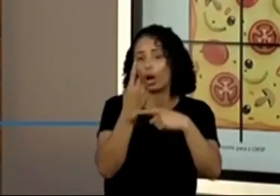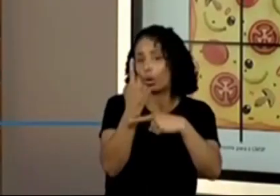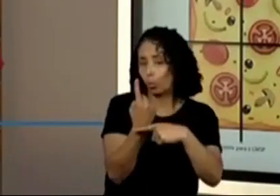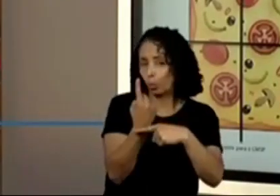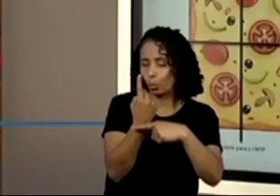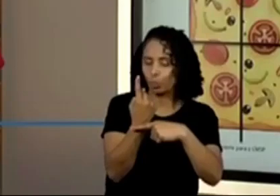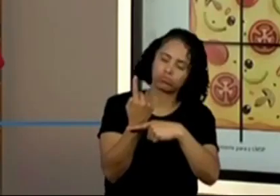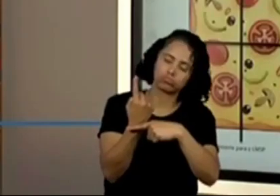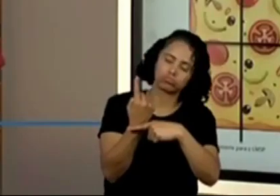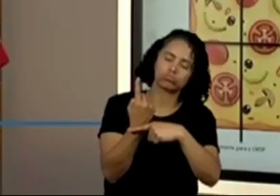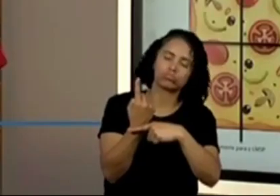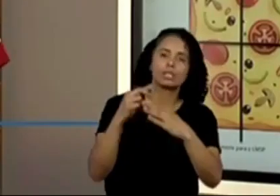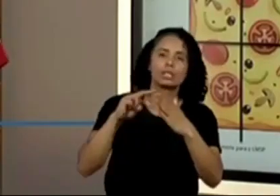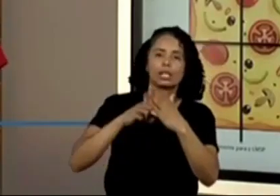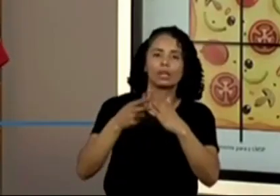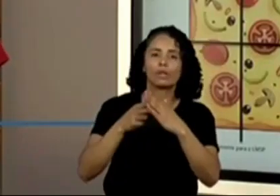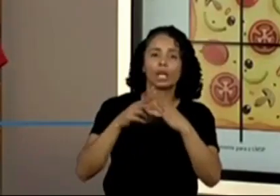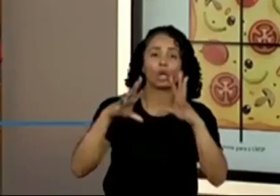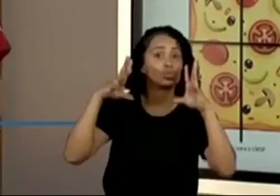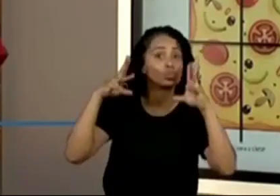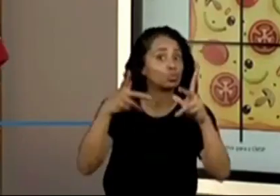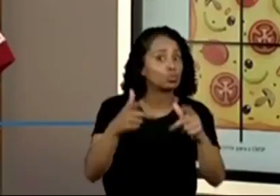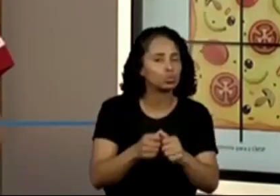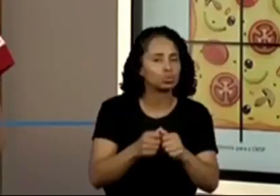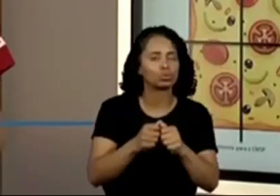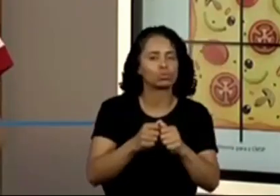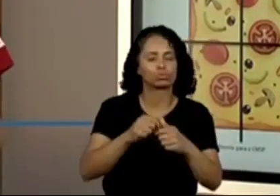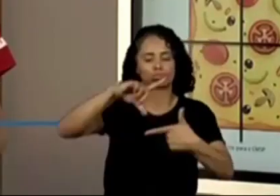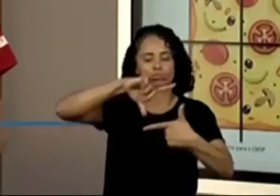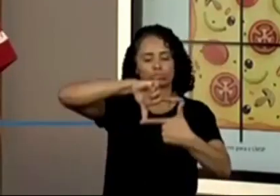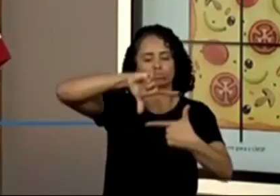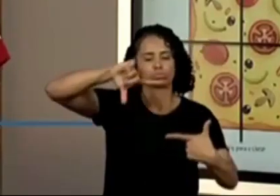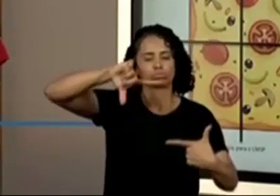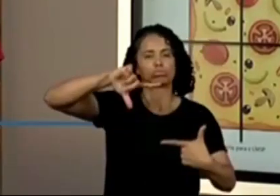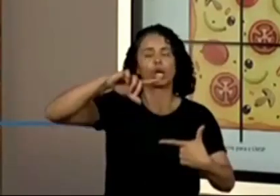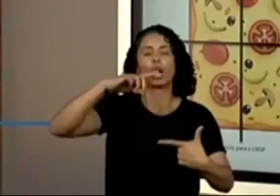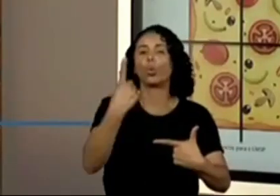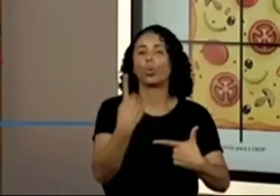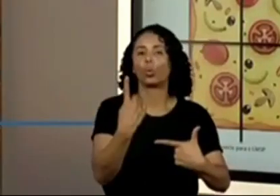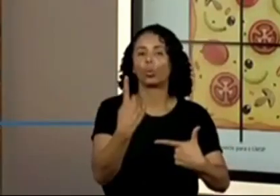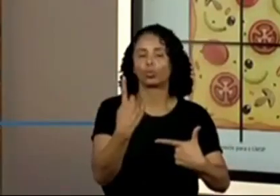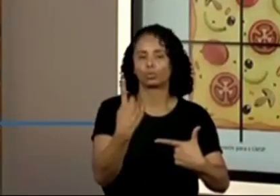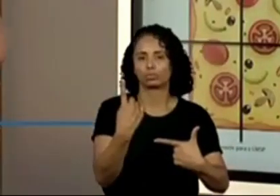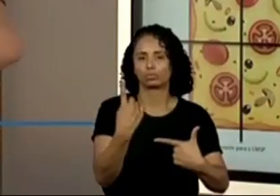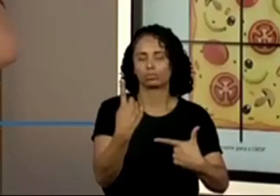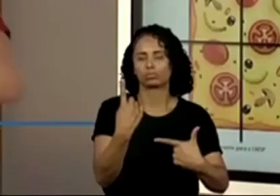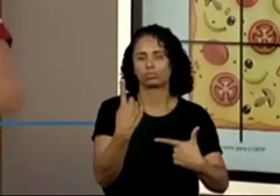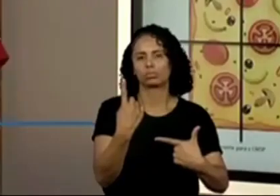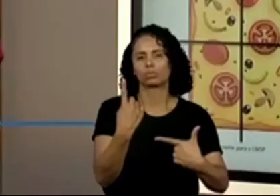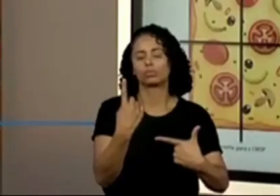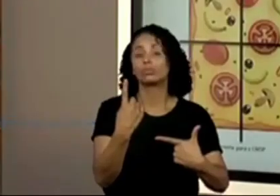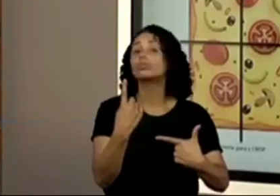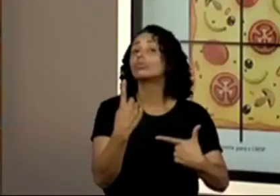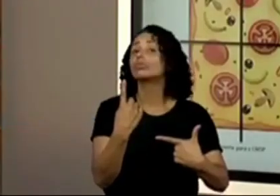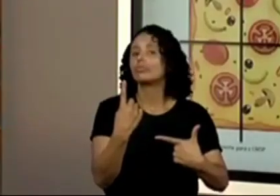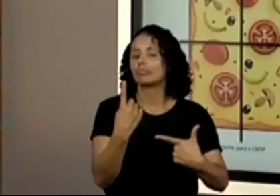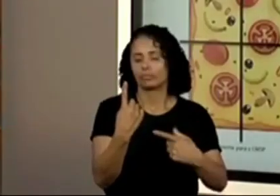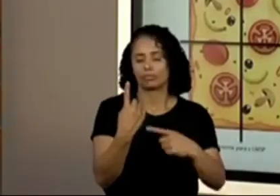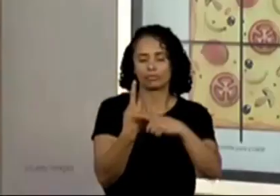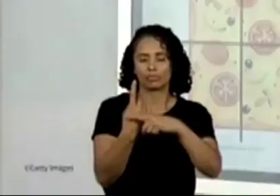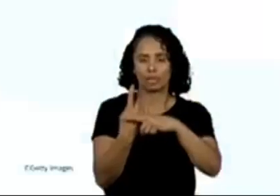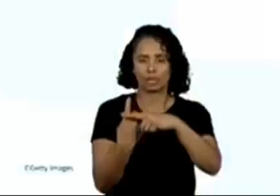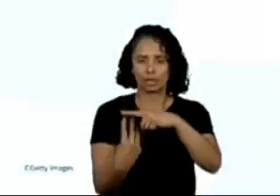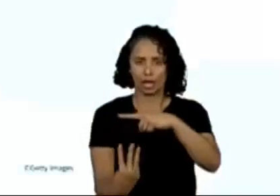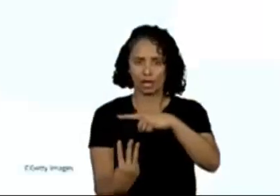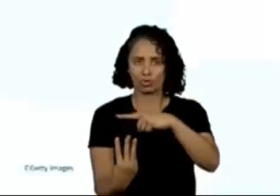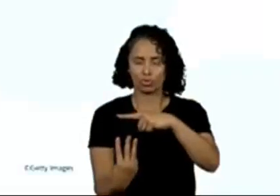ao todo. Então eu tenho que saber quantos pedaços eu vou indicar. E aí já até responderam 2, e eu vou mostrar para vocês como que fica. Na